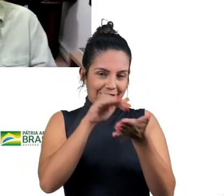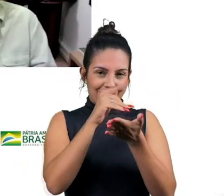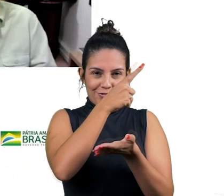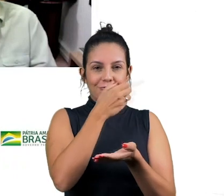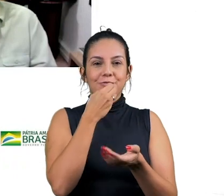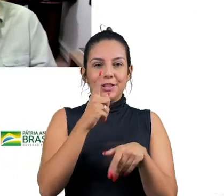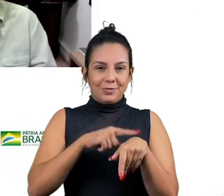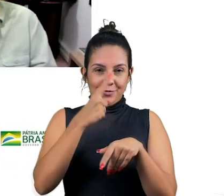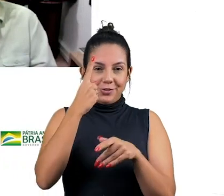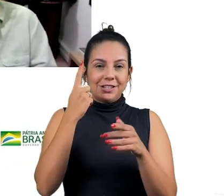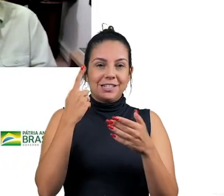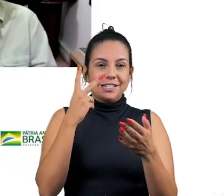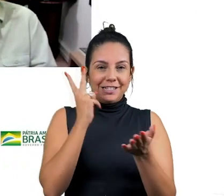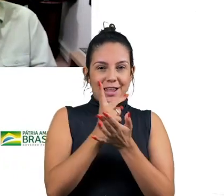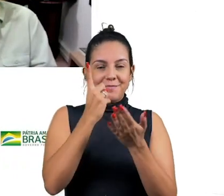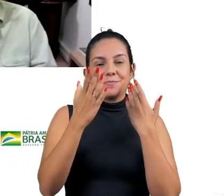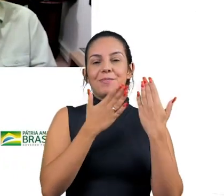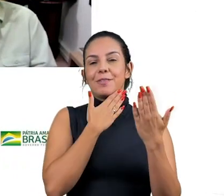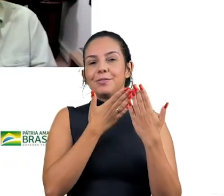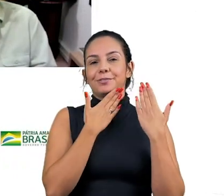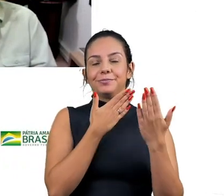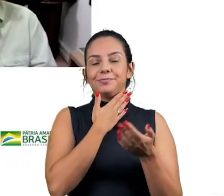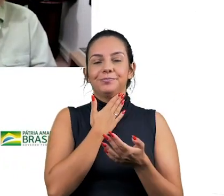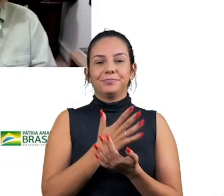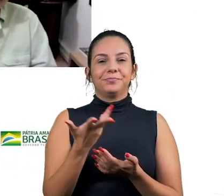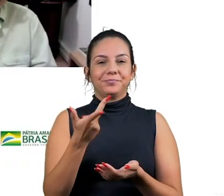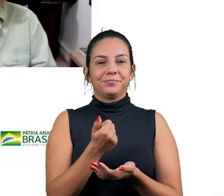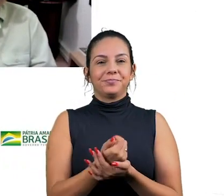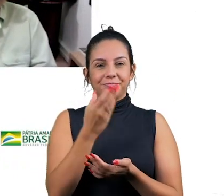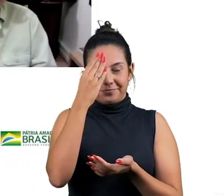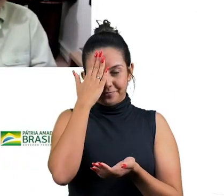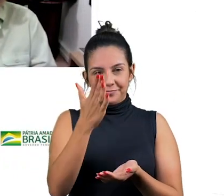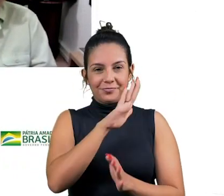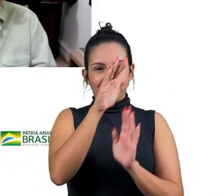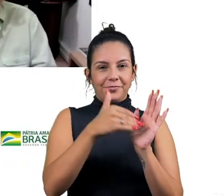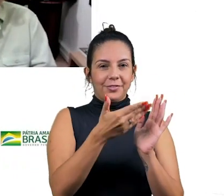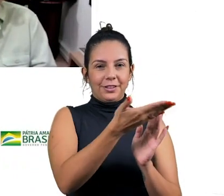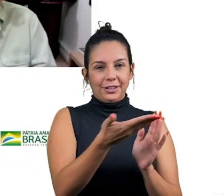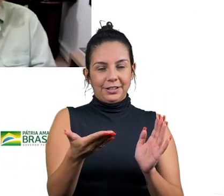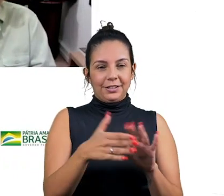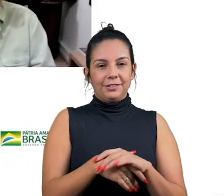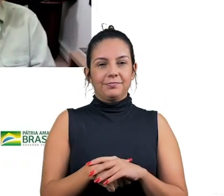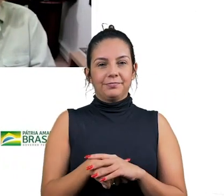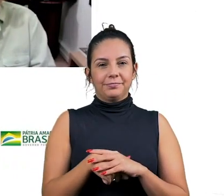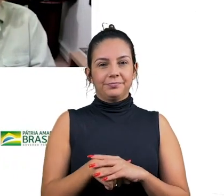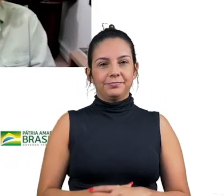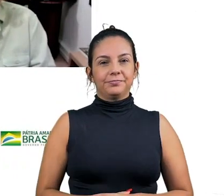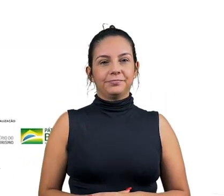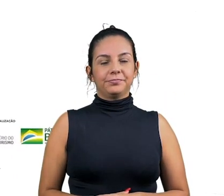tempo, sempre um papo com ele. Maravilhoso. Muito obrigado a todos. Obrigado.